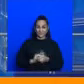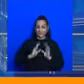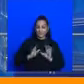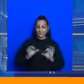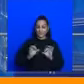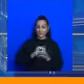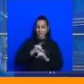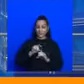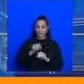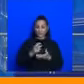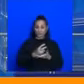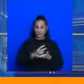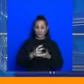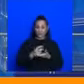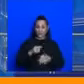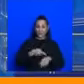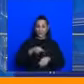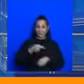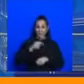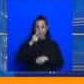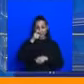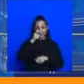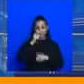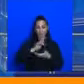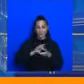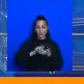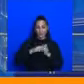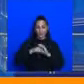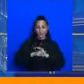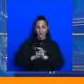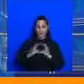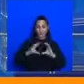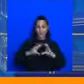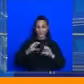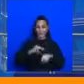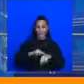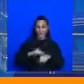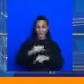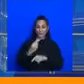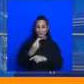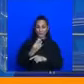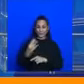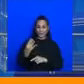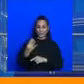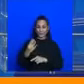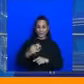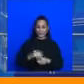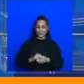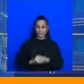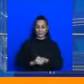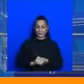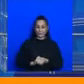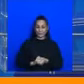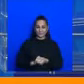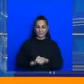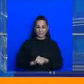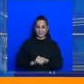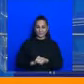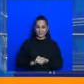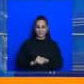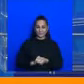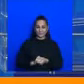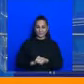Já foi realizado o sorteio da quina, agora você conferindo Lotomania. Bola marrom número 24, marrom 24.